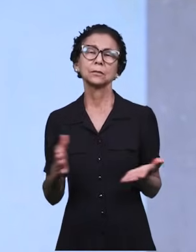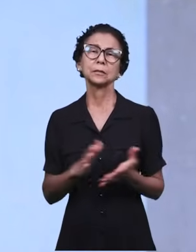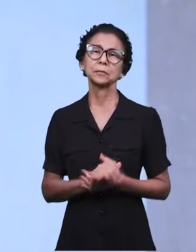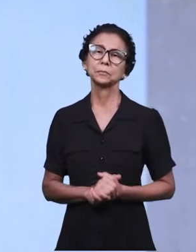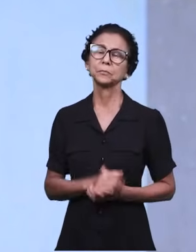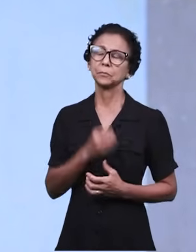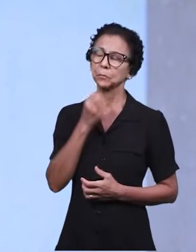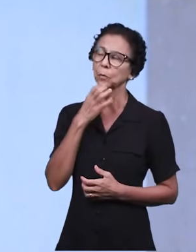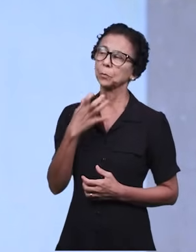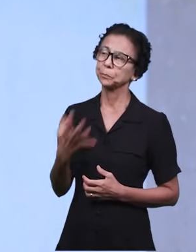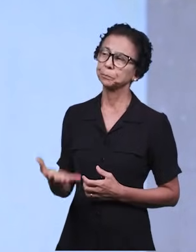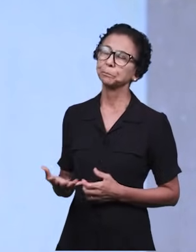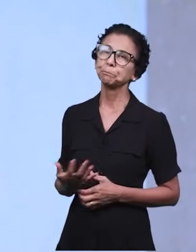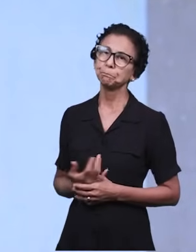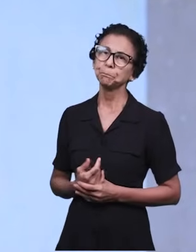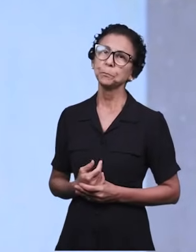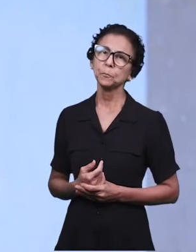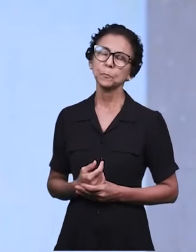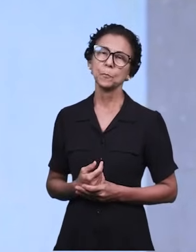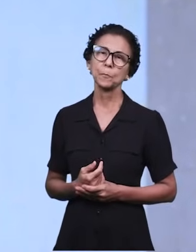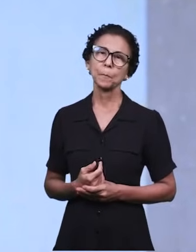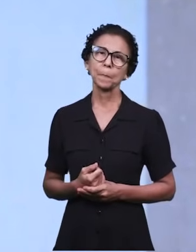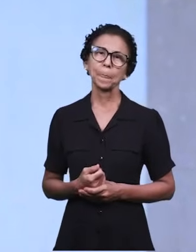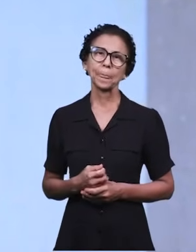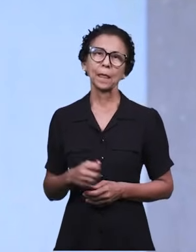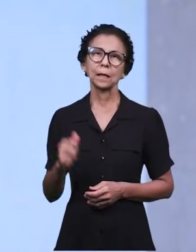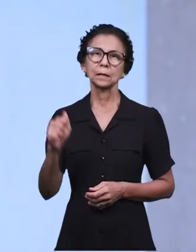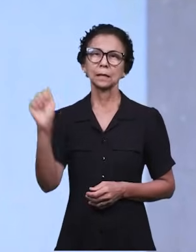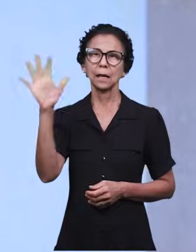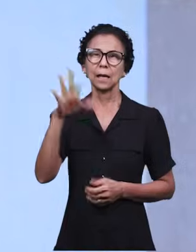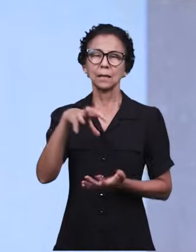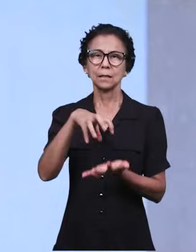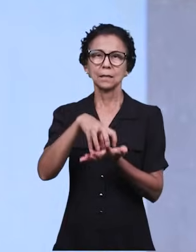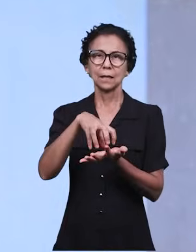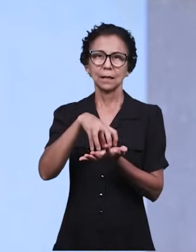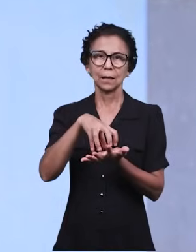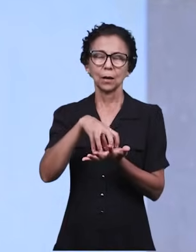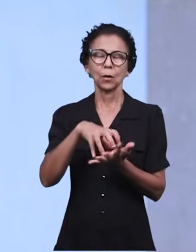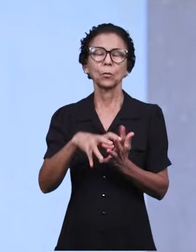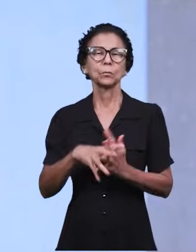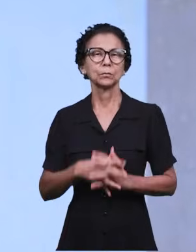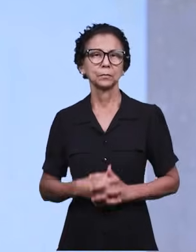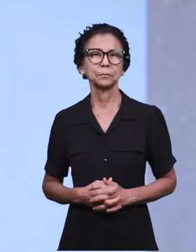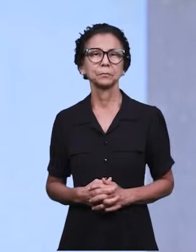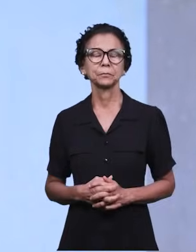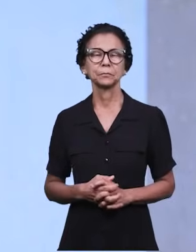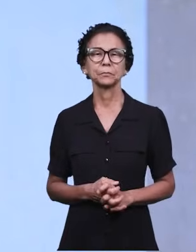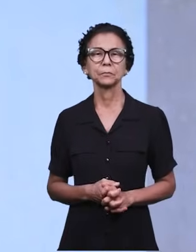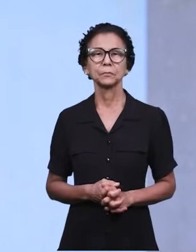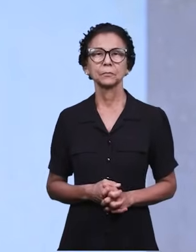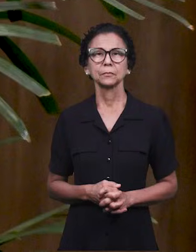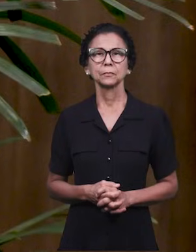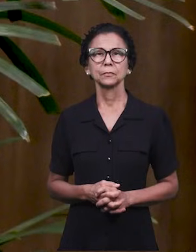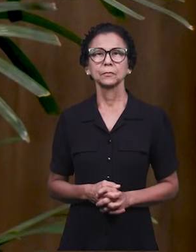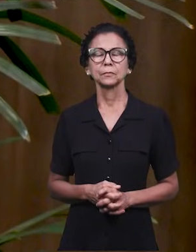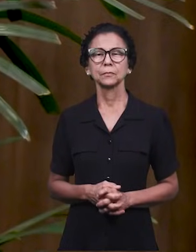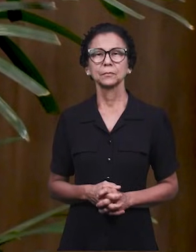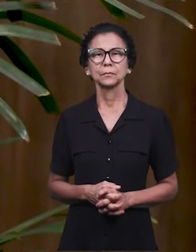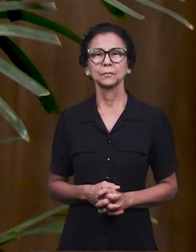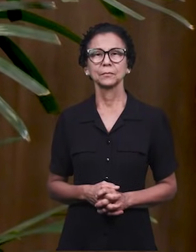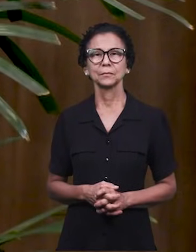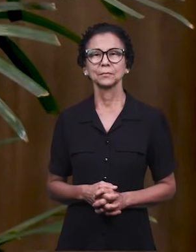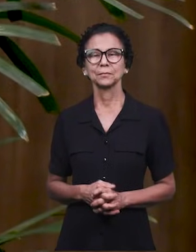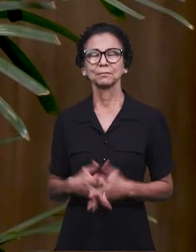bom. Né? E aqueles países da Ásia Central também, Sim, né? sim. Uzbequistão, Cazaquistão. Muito bem, pastor Alexandre,